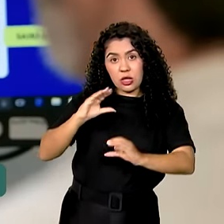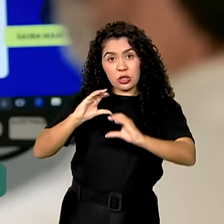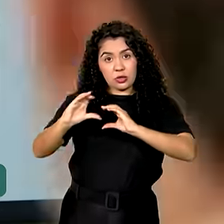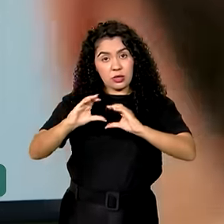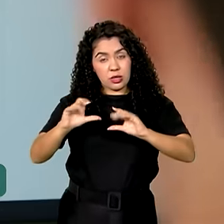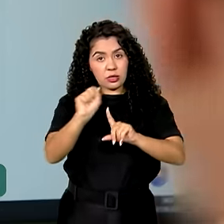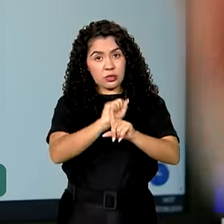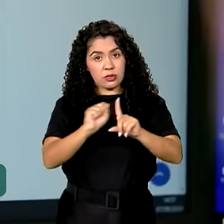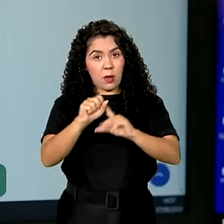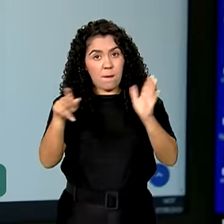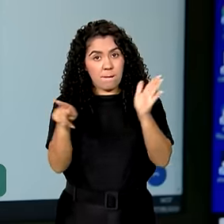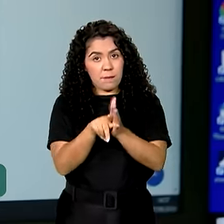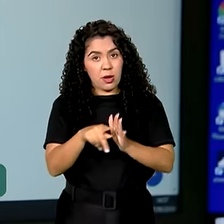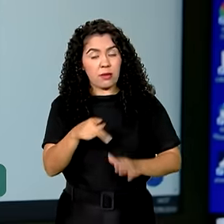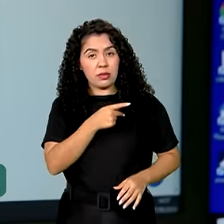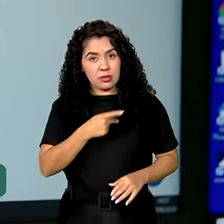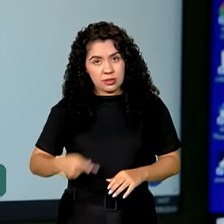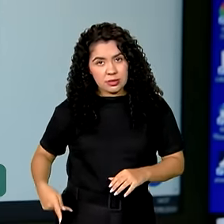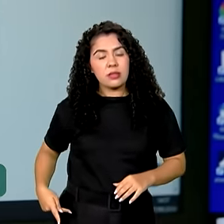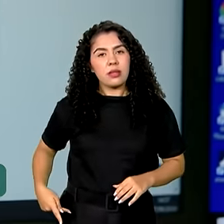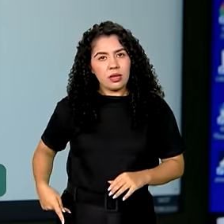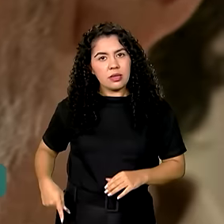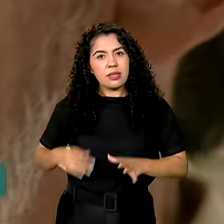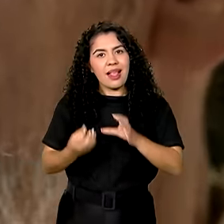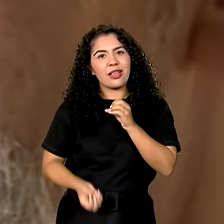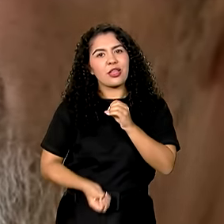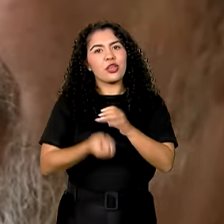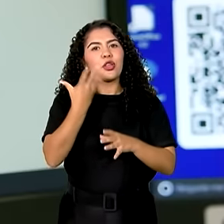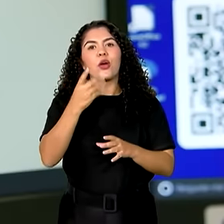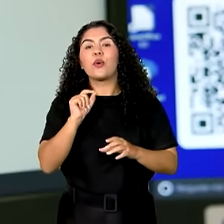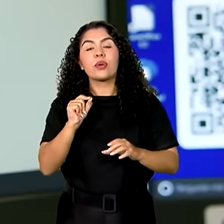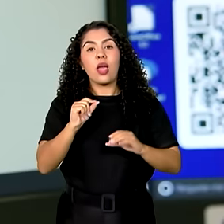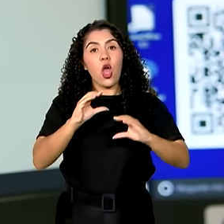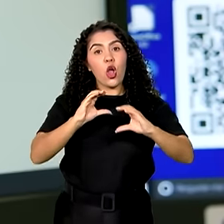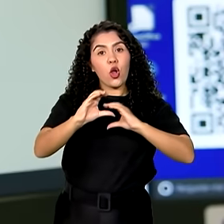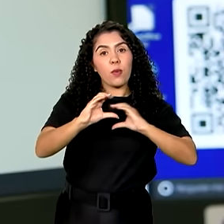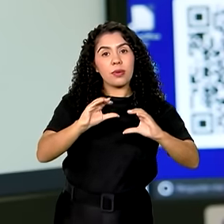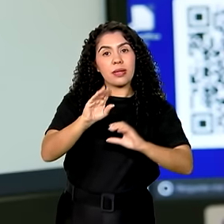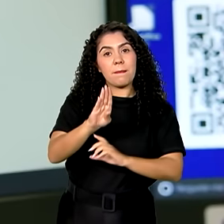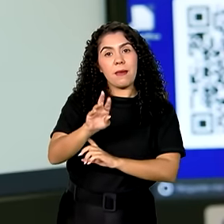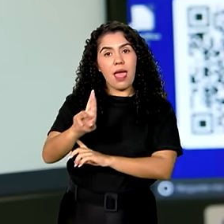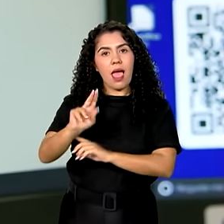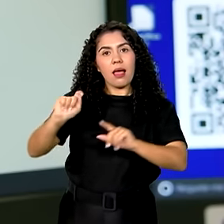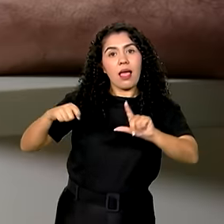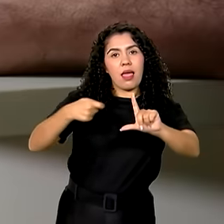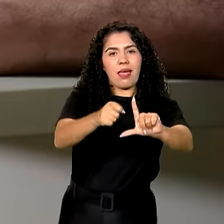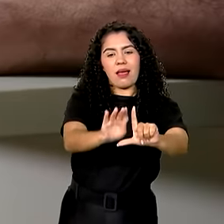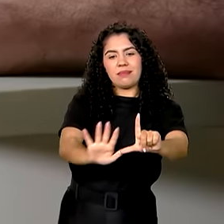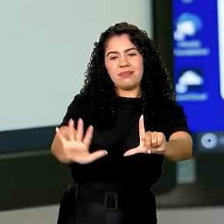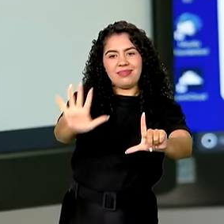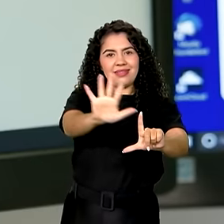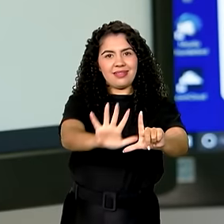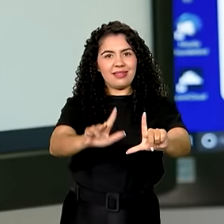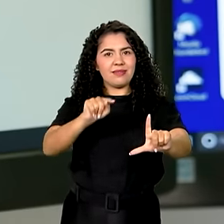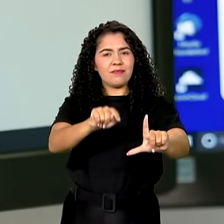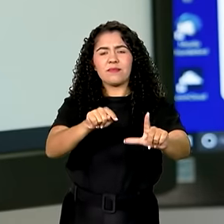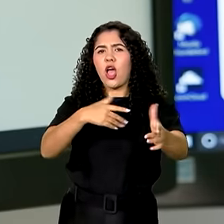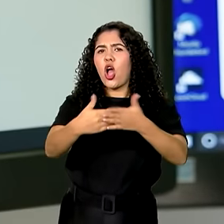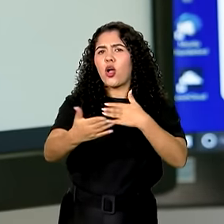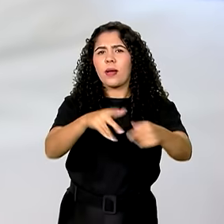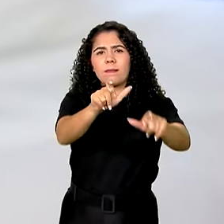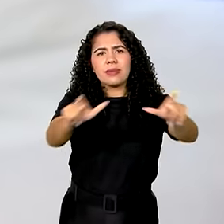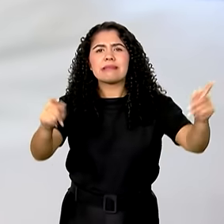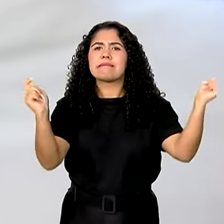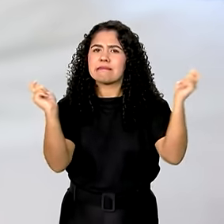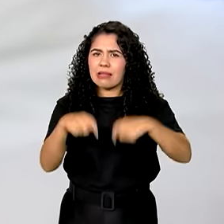da Presidência da República criou o Comunica BR, uma plataforma online onde qualquer um pode acessar